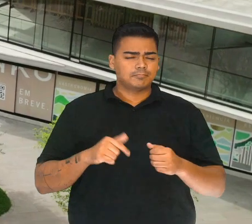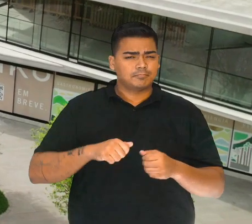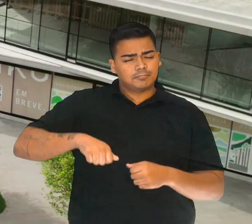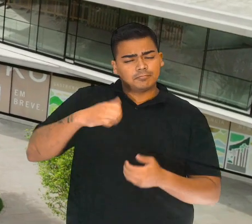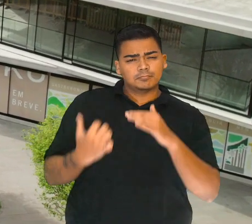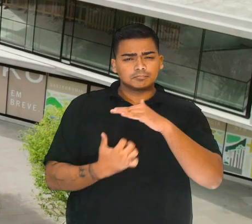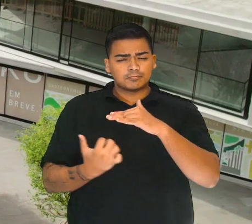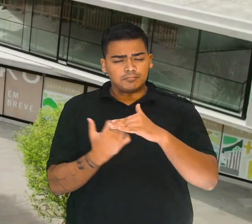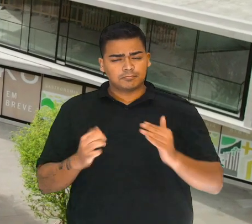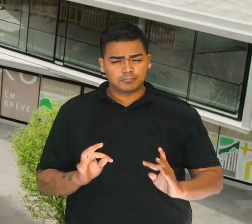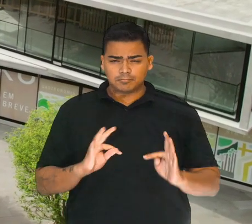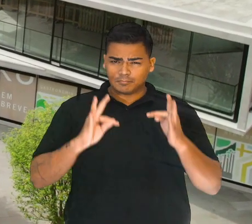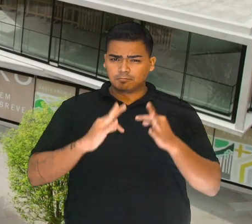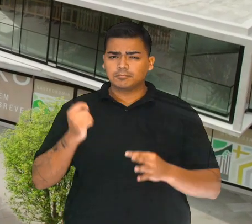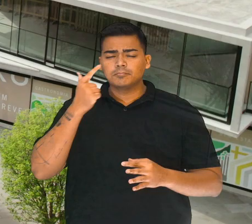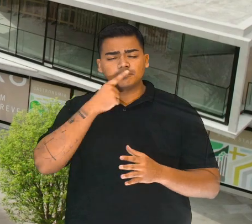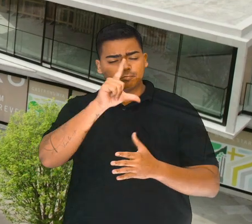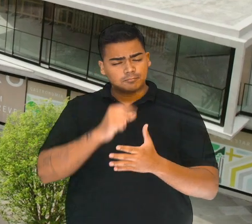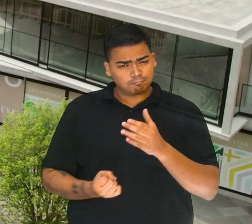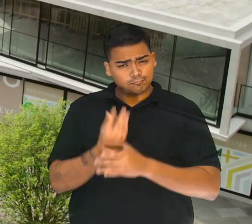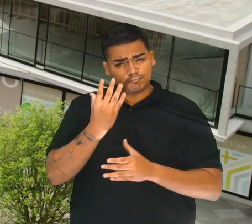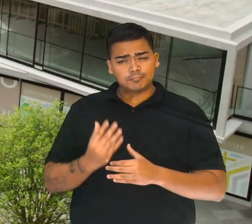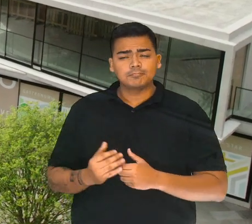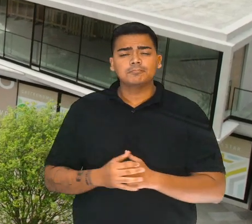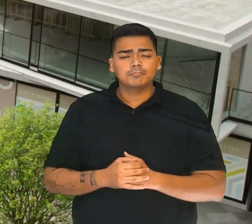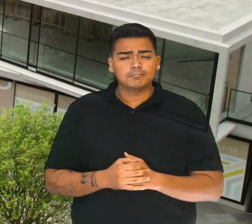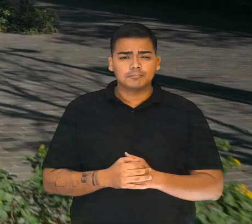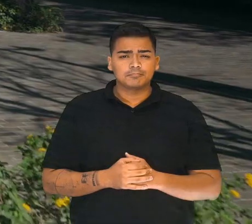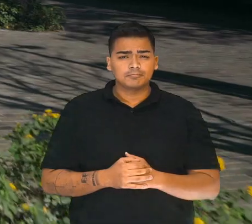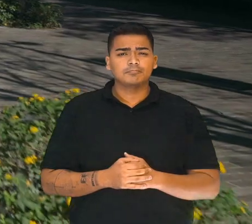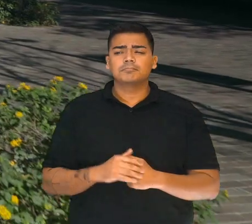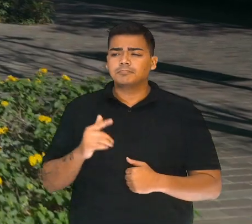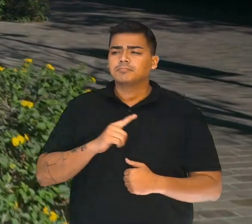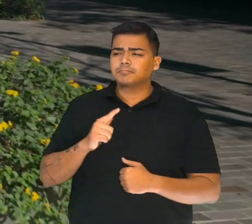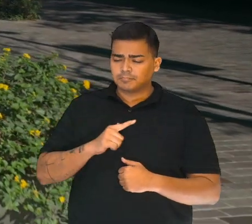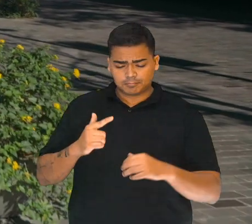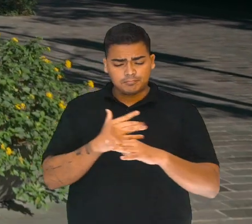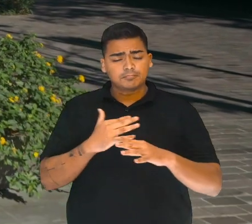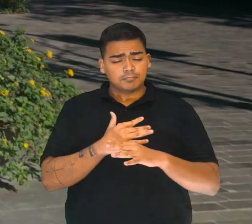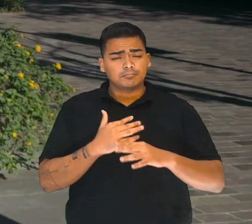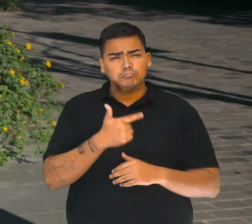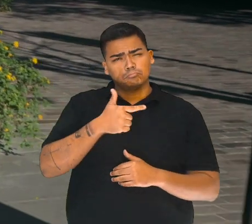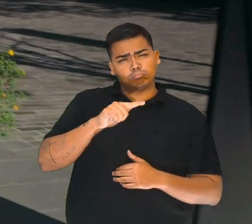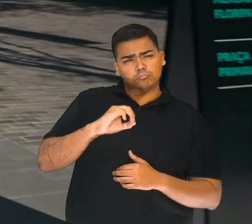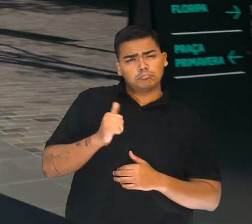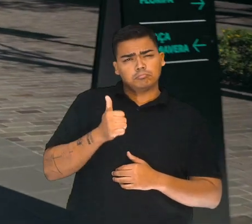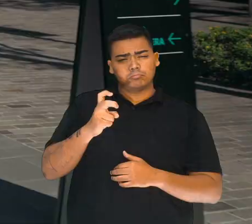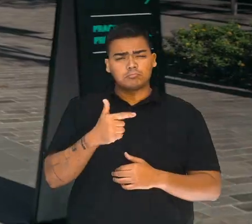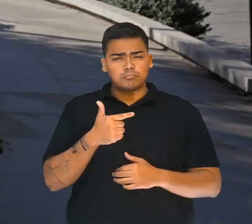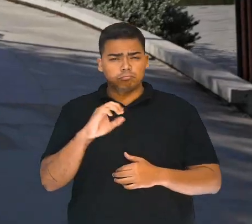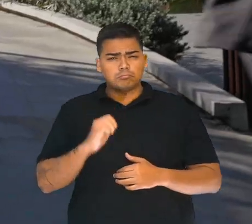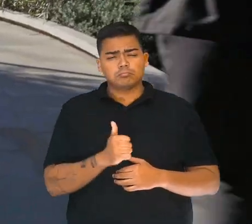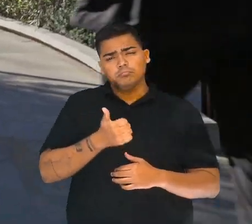ACAT Primavera, né, que virou o centro nervoso do ecossistema de Florianópolis. Já se falava em tecnologia na cidade em 2015,